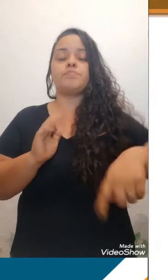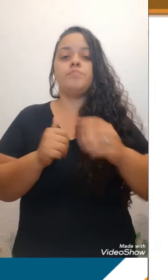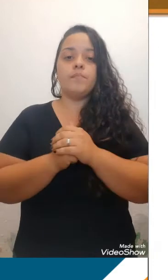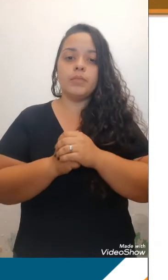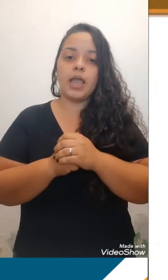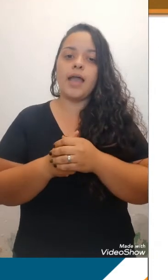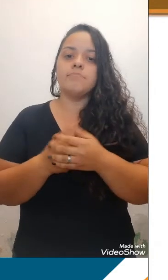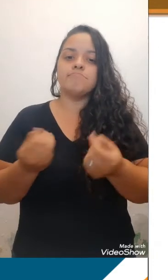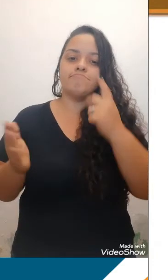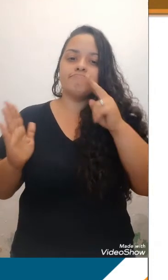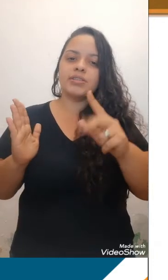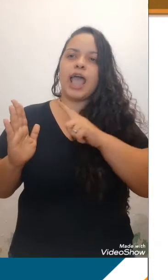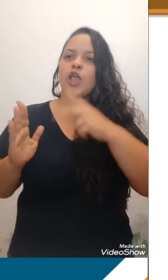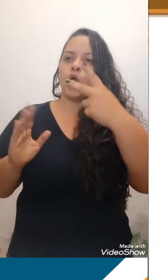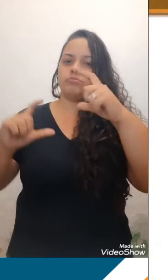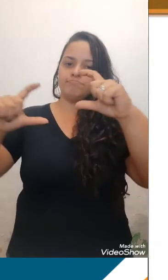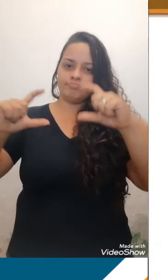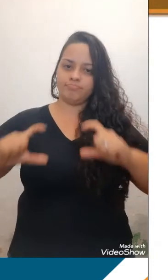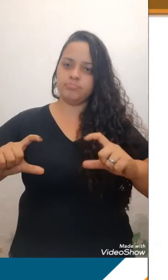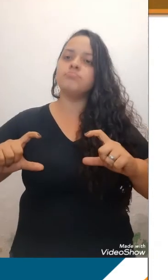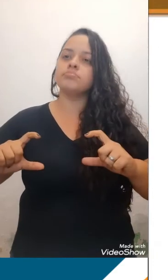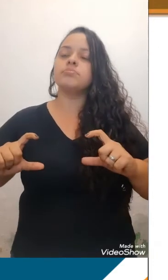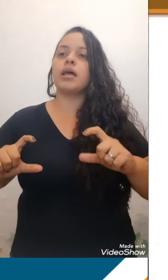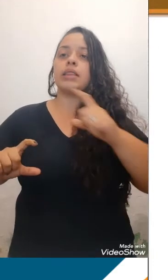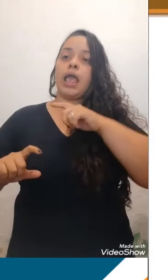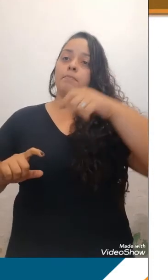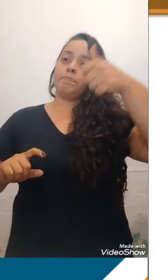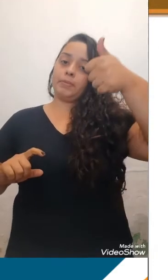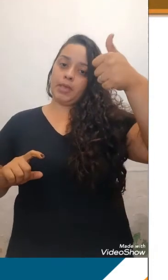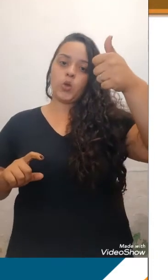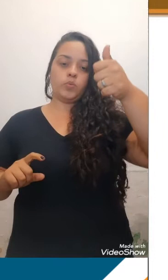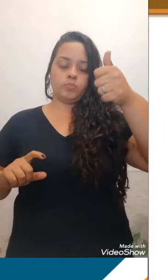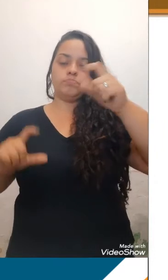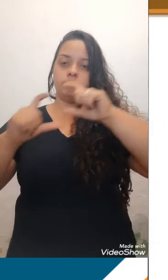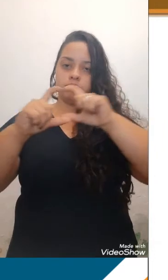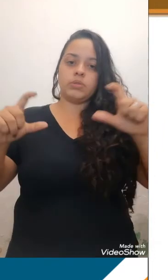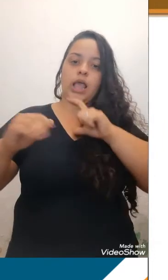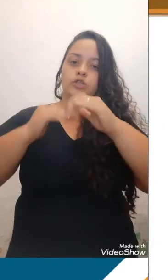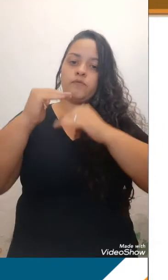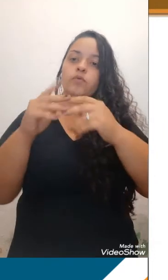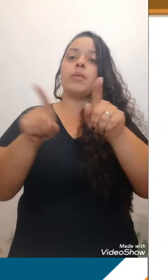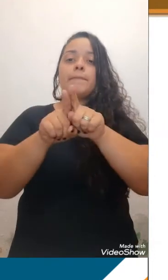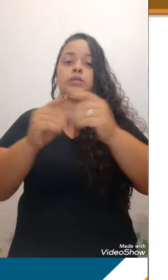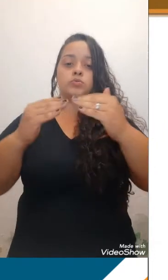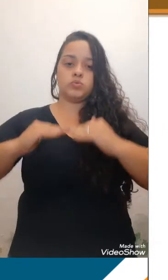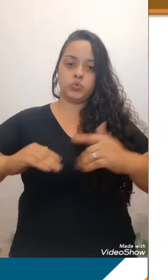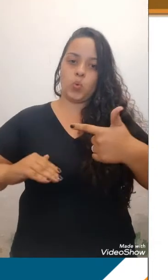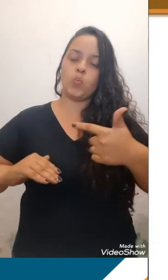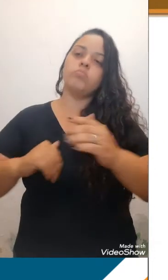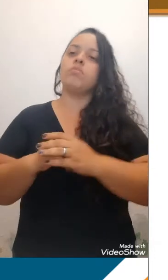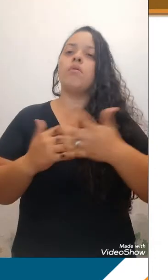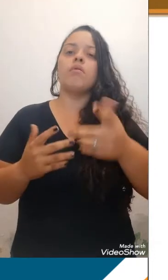coisa, pontuando os dois tópicos frasais. Tanto o tópico frasal do primeiro parágrafo de desenvolvimento como do